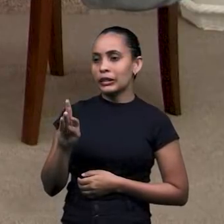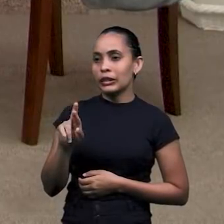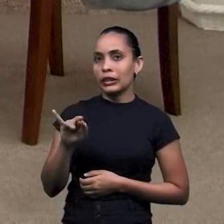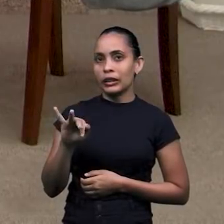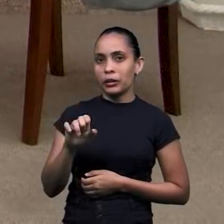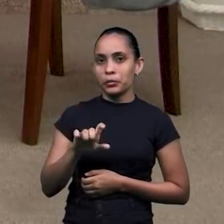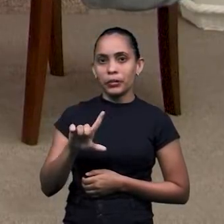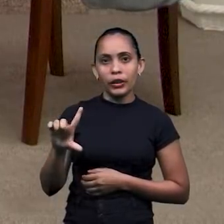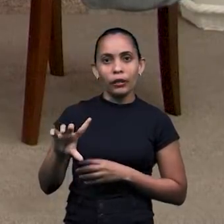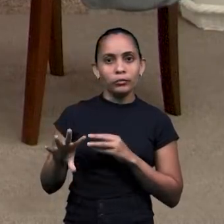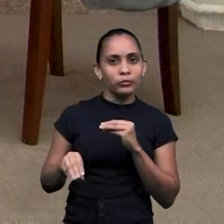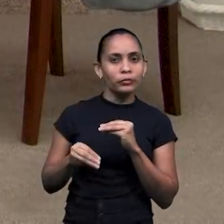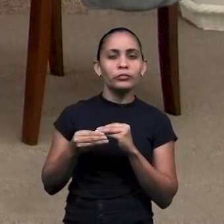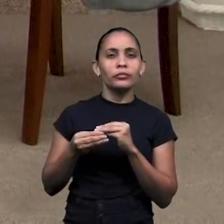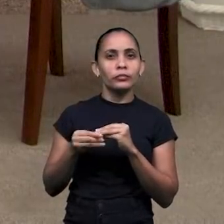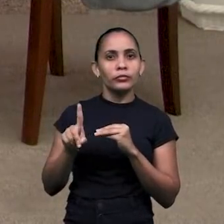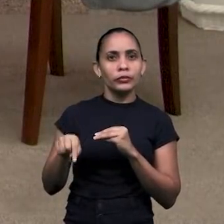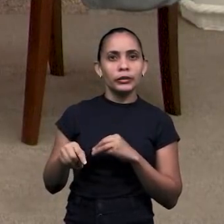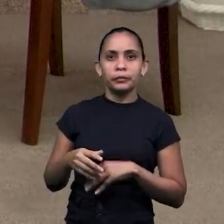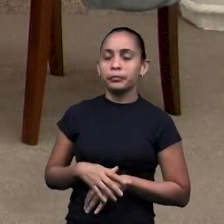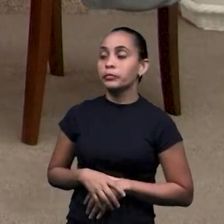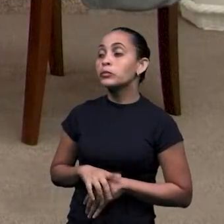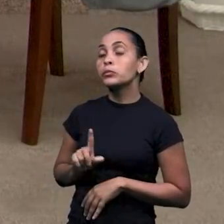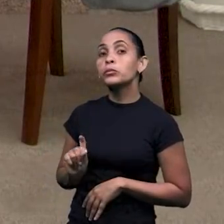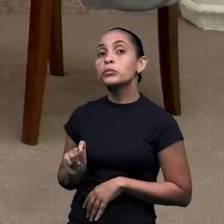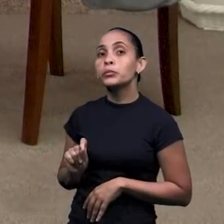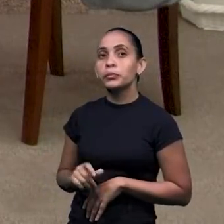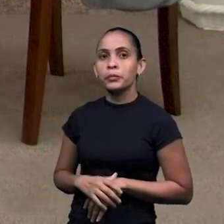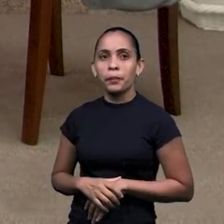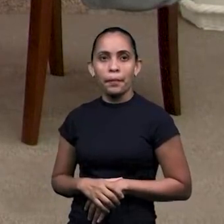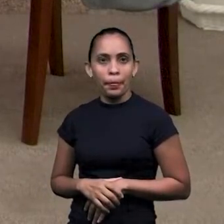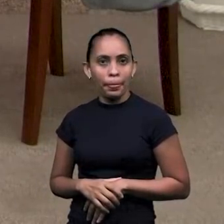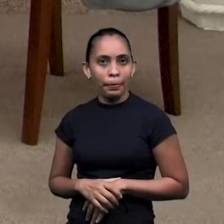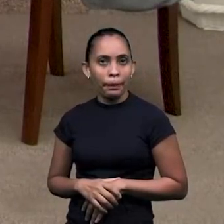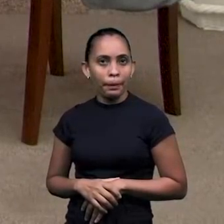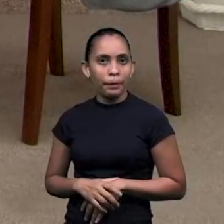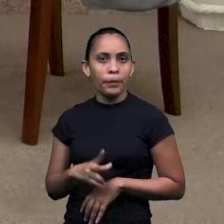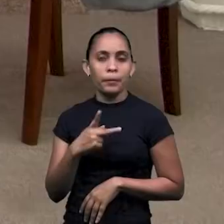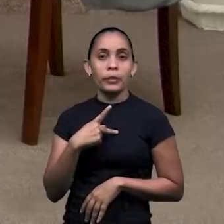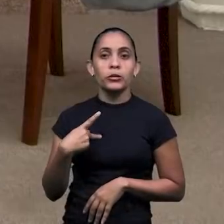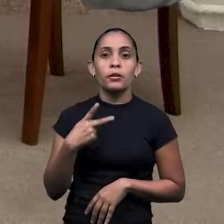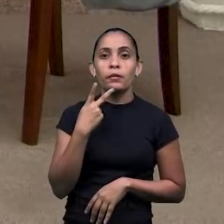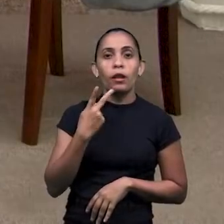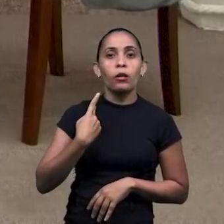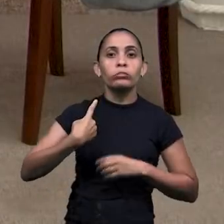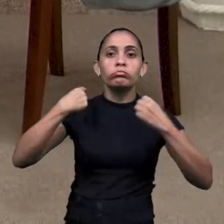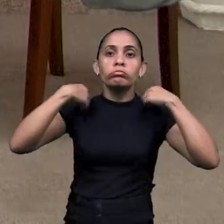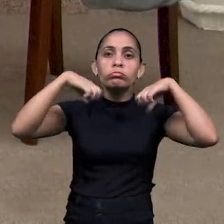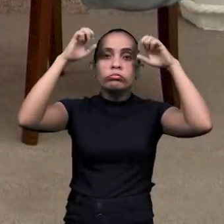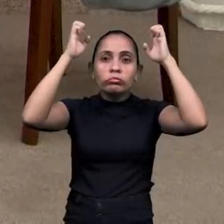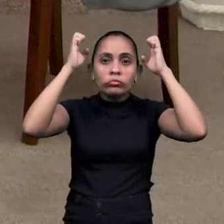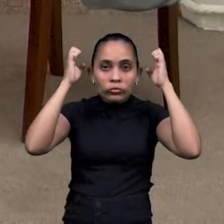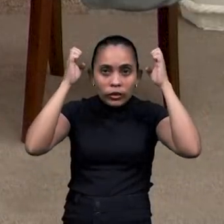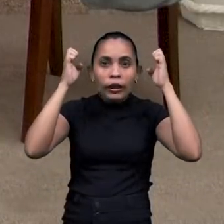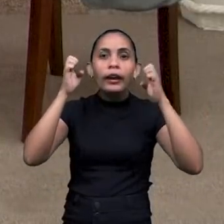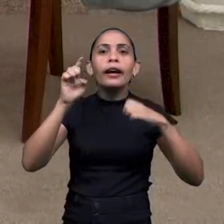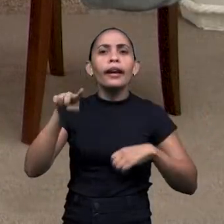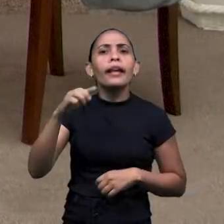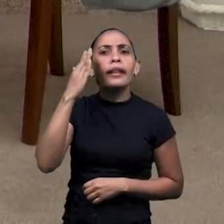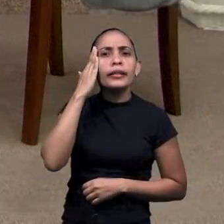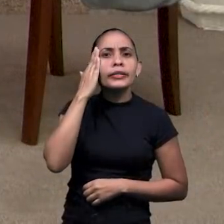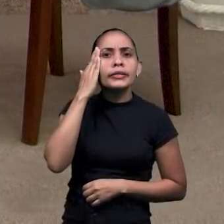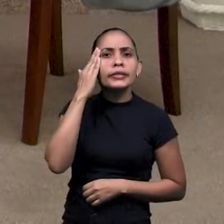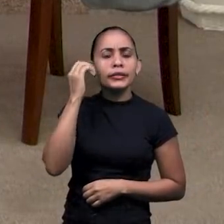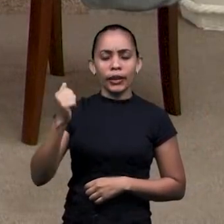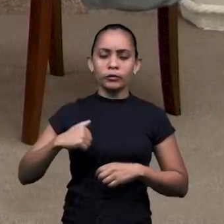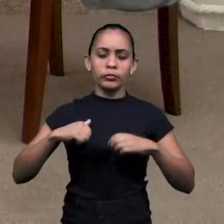completa a resposta? O que vocês dizem? Em cima também, pastor, do que o Gabriel falou sobre Esther, ela soube se posicionar como quem